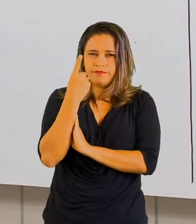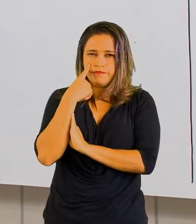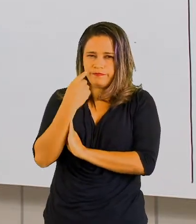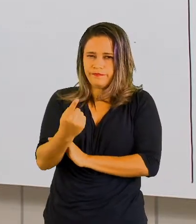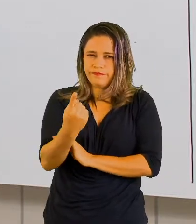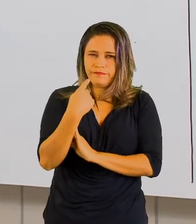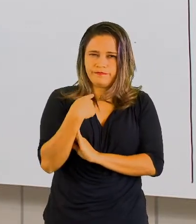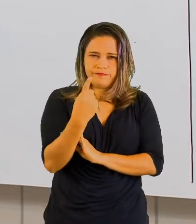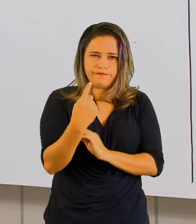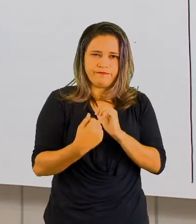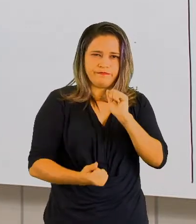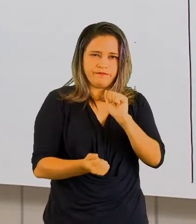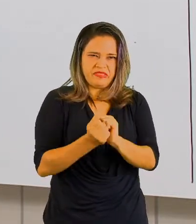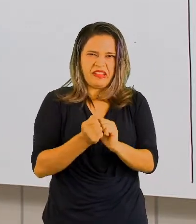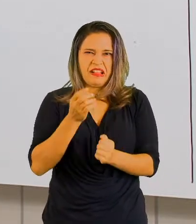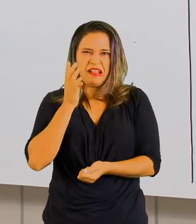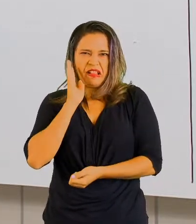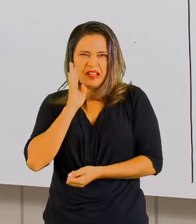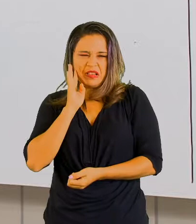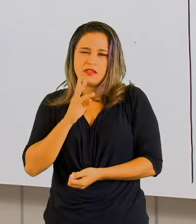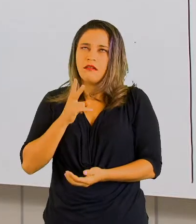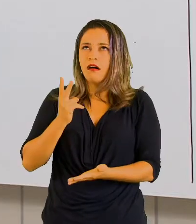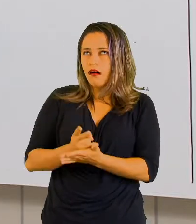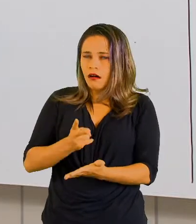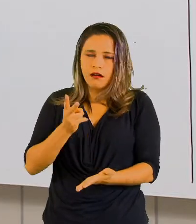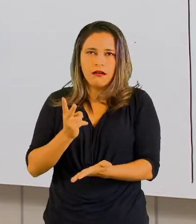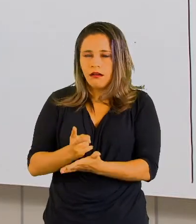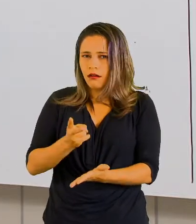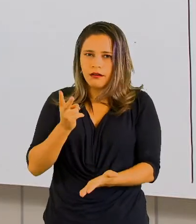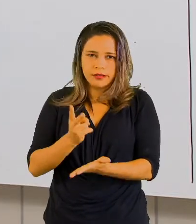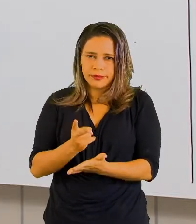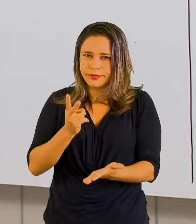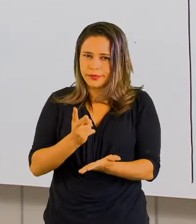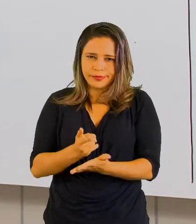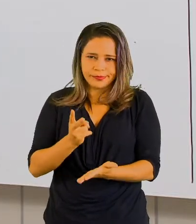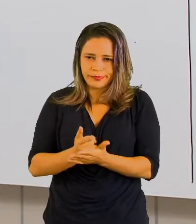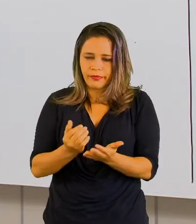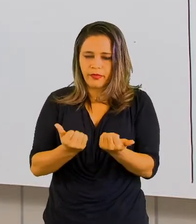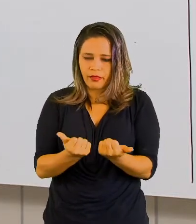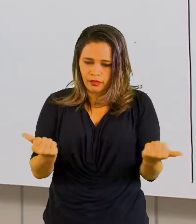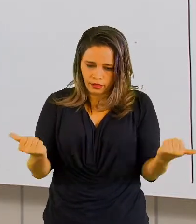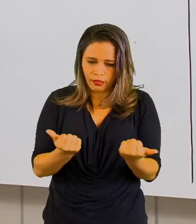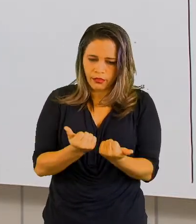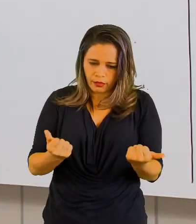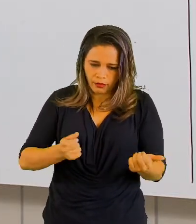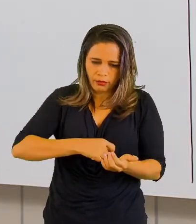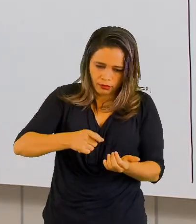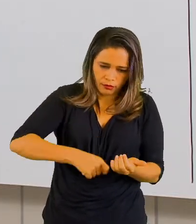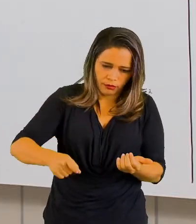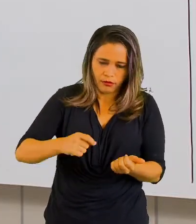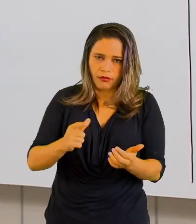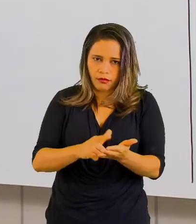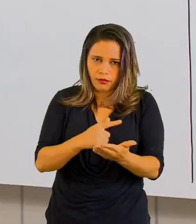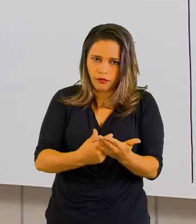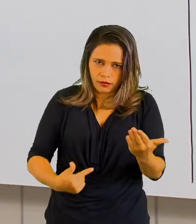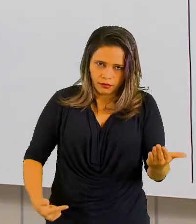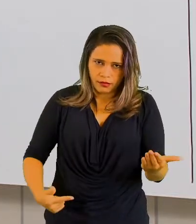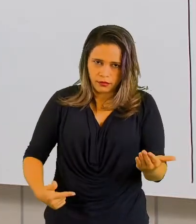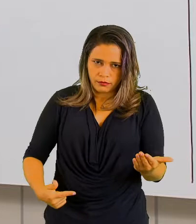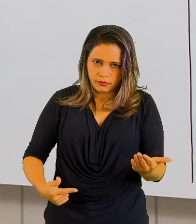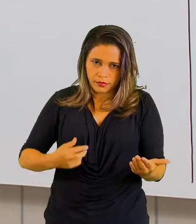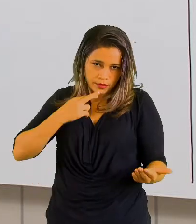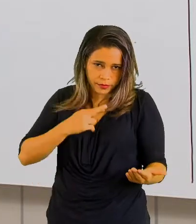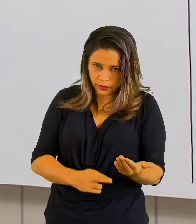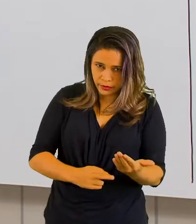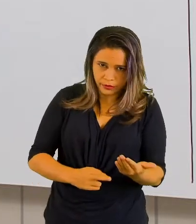legal a gente ficar a todo momento escrevendo, fazendo esse desenho no caderno para resolver um problema, certo?